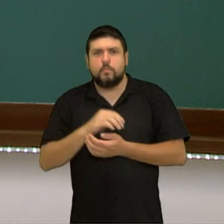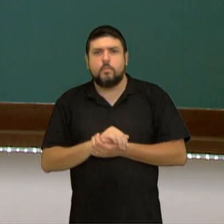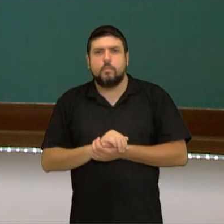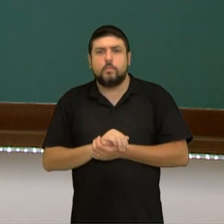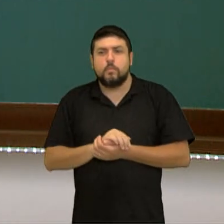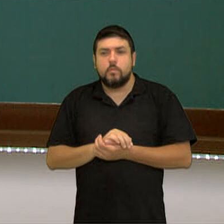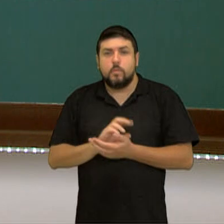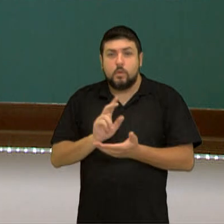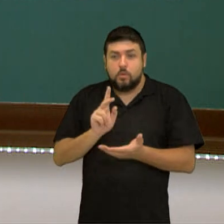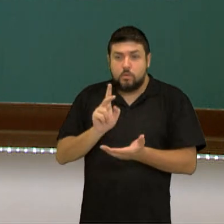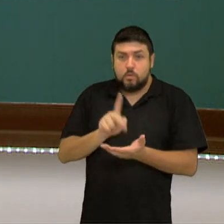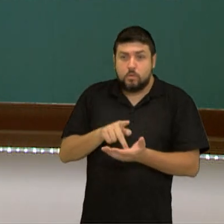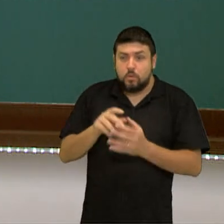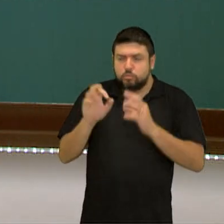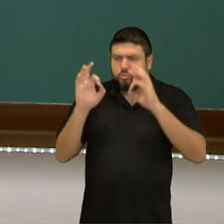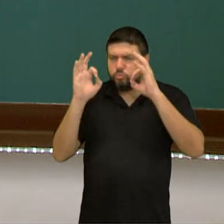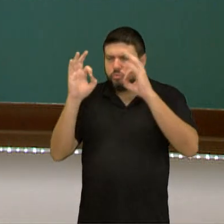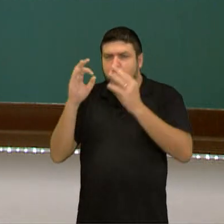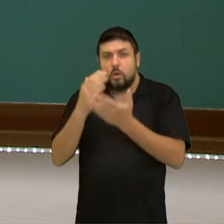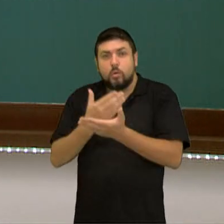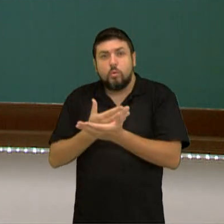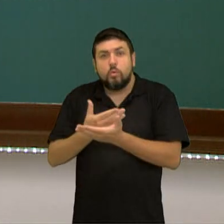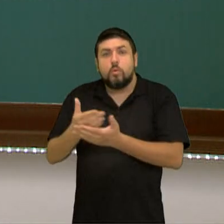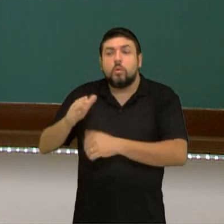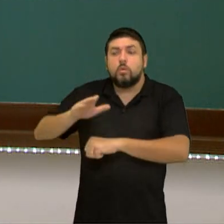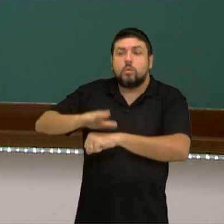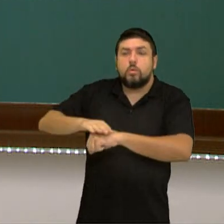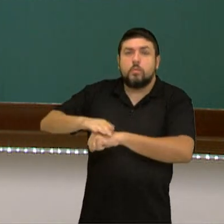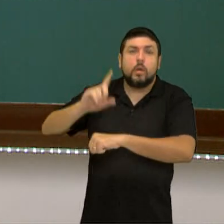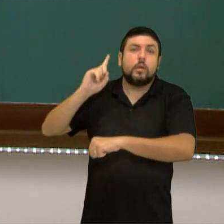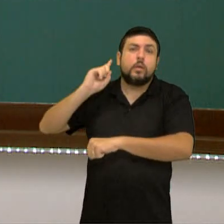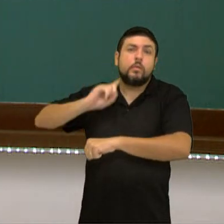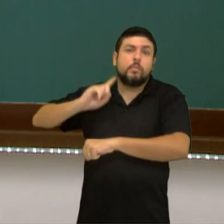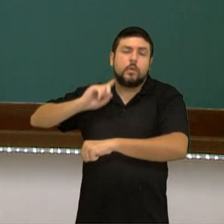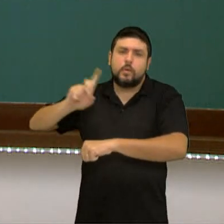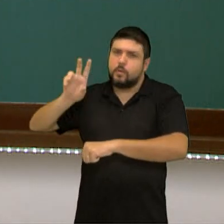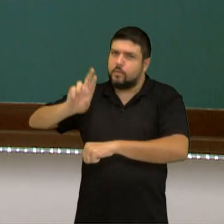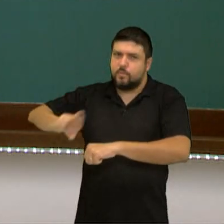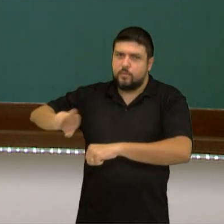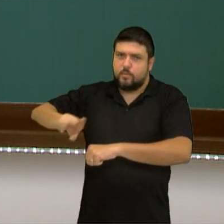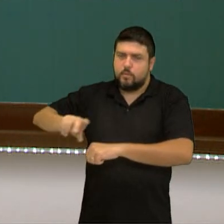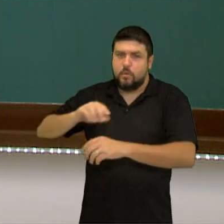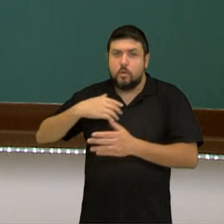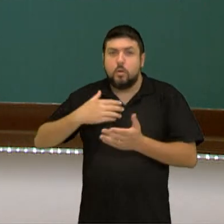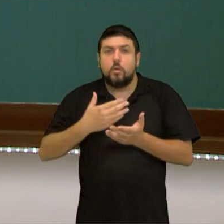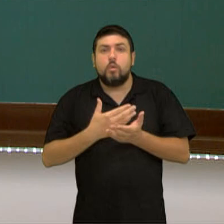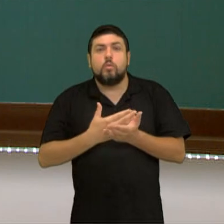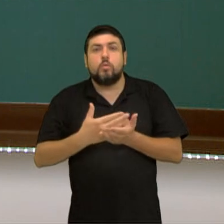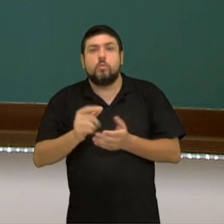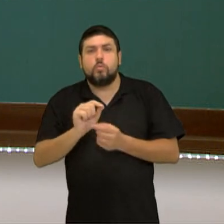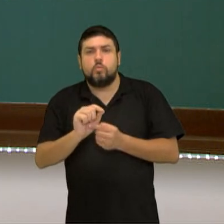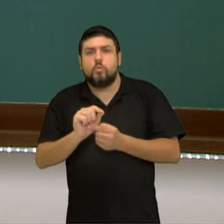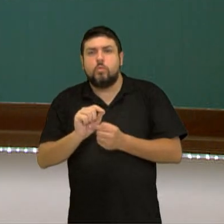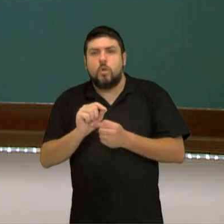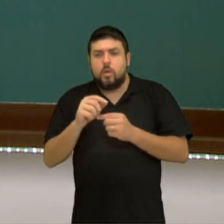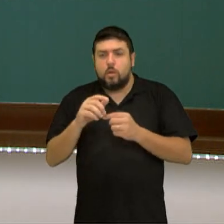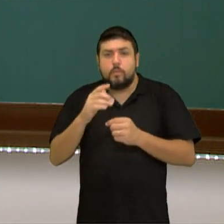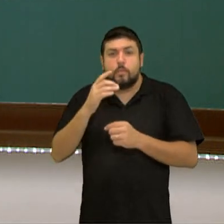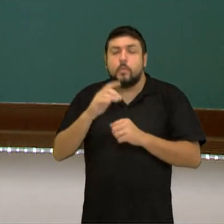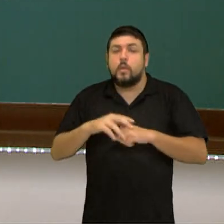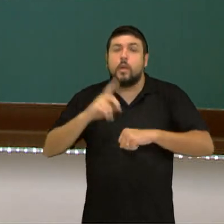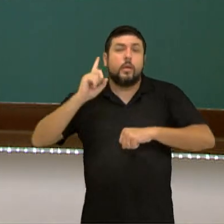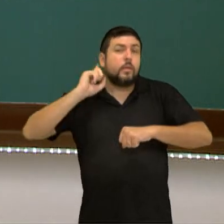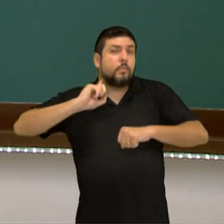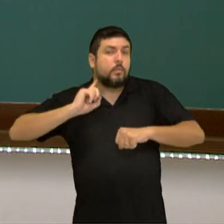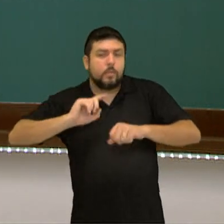Minas. Como a rota comercial para escoamento do ouro era pelo Rio de Janeiro, pelo porto